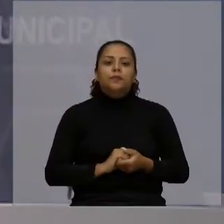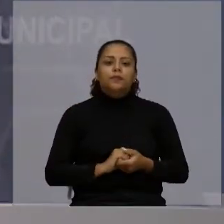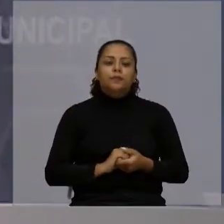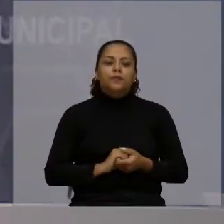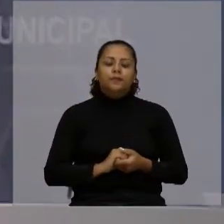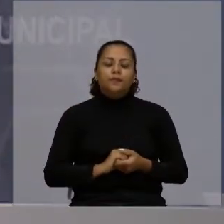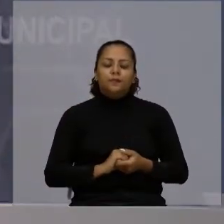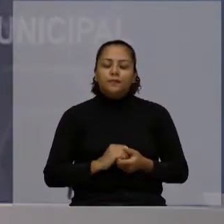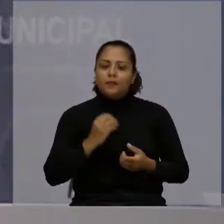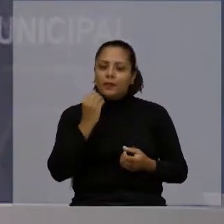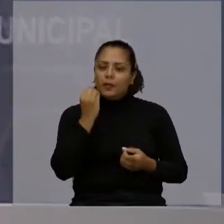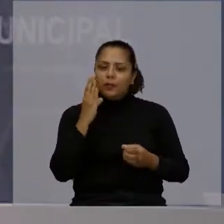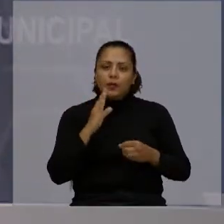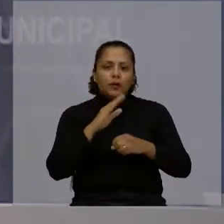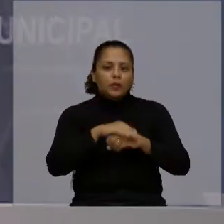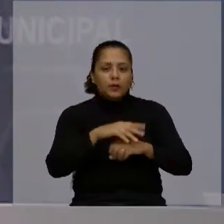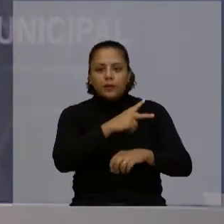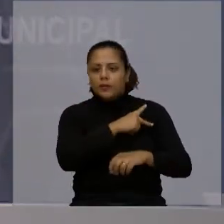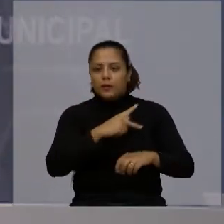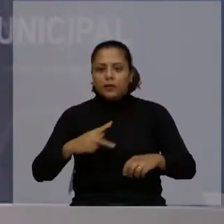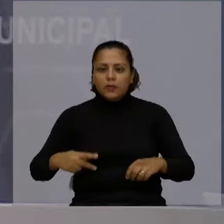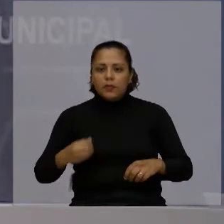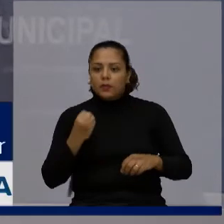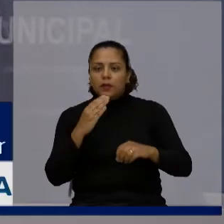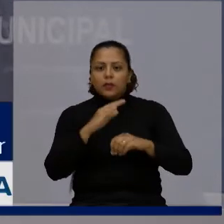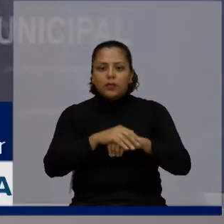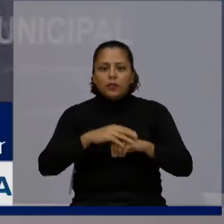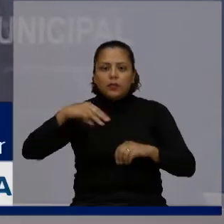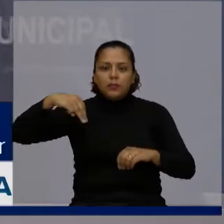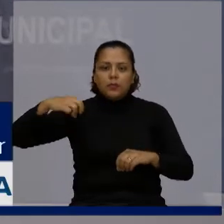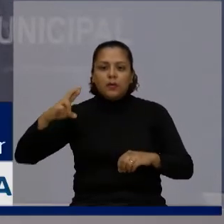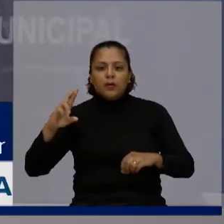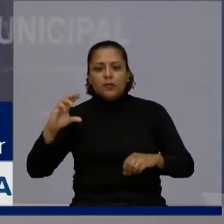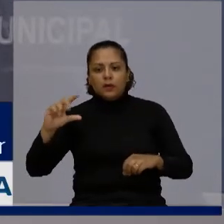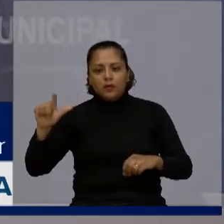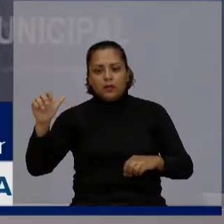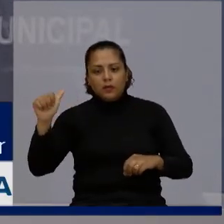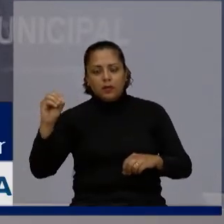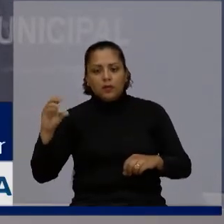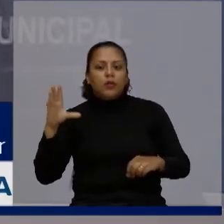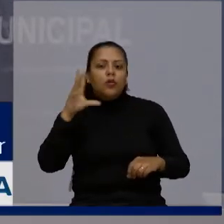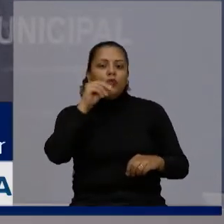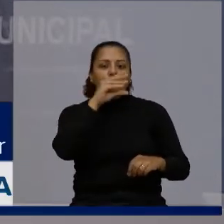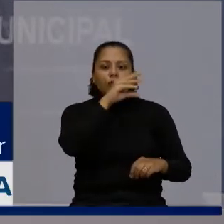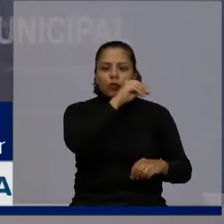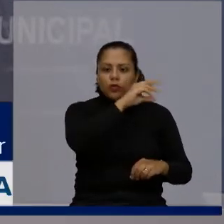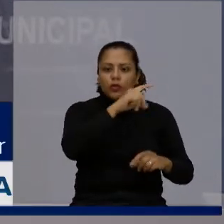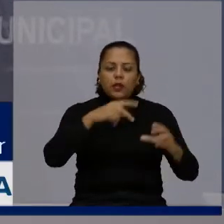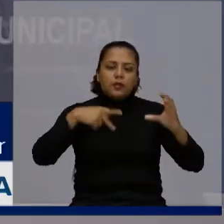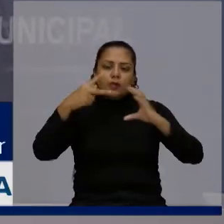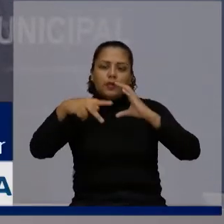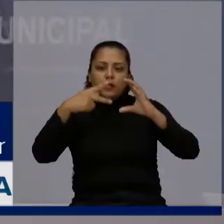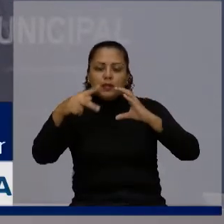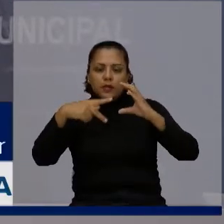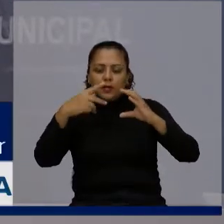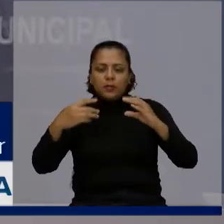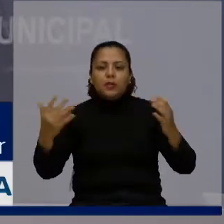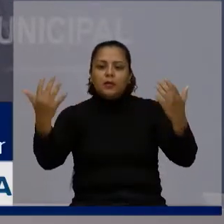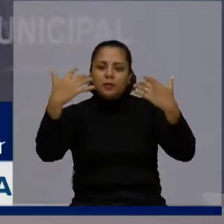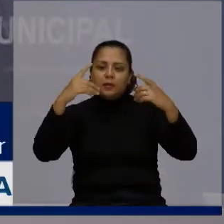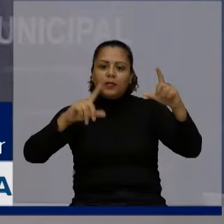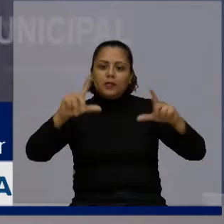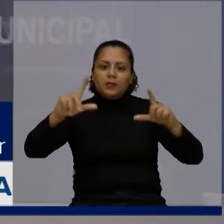Boa noite, senhor presidente. Boa noite, Marcão, todos funcionários da casa, o público da TV Câmara, colegas